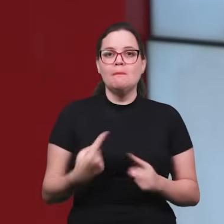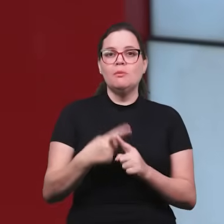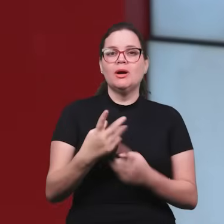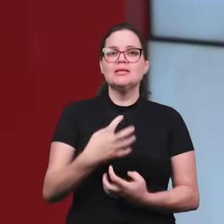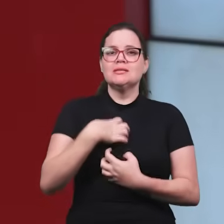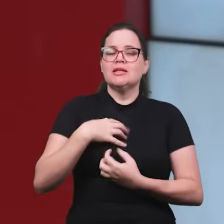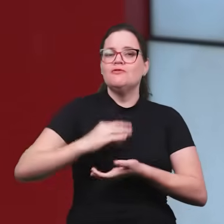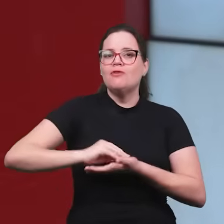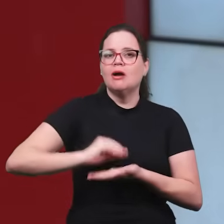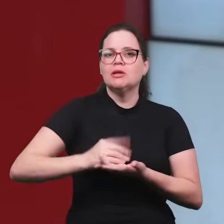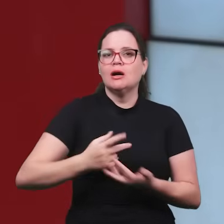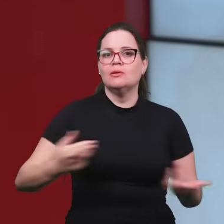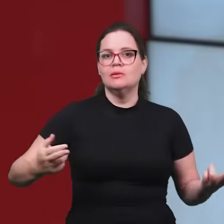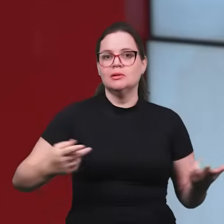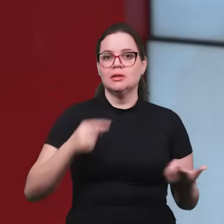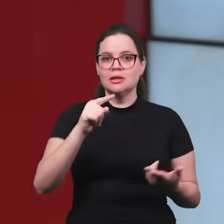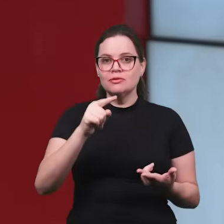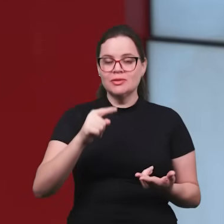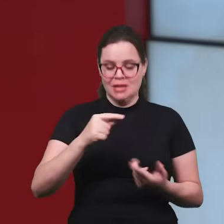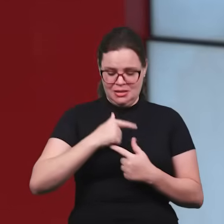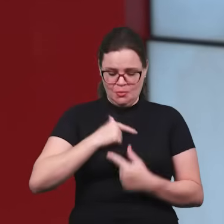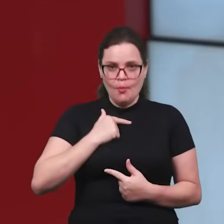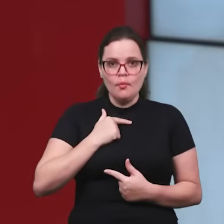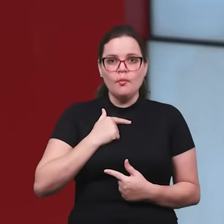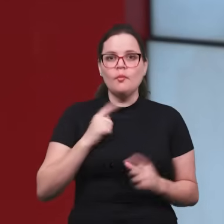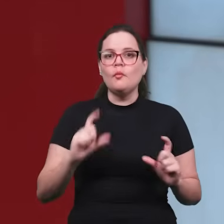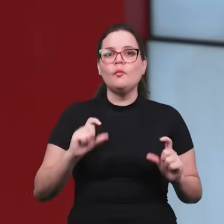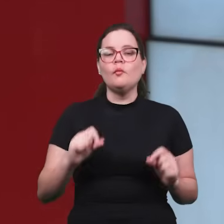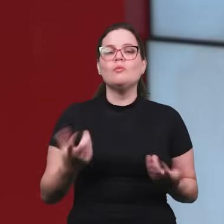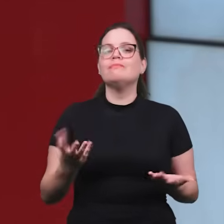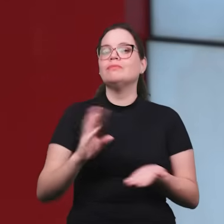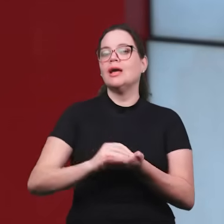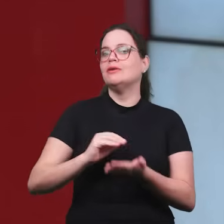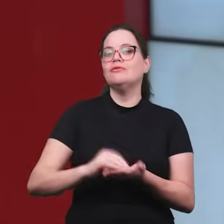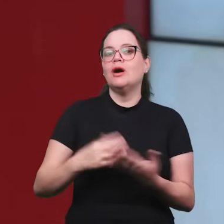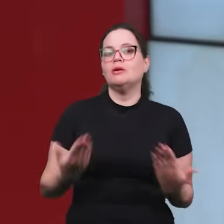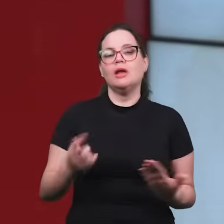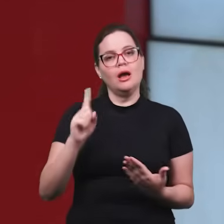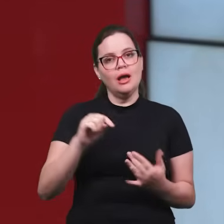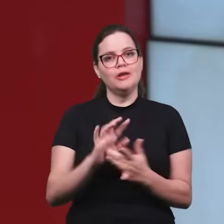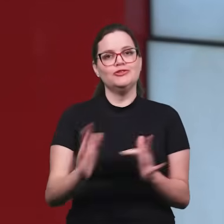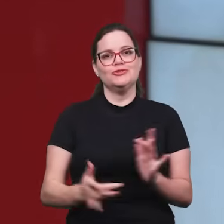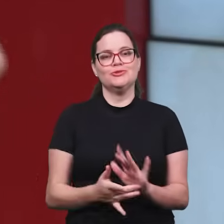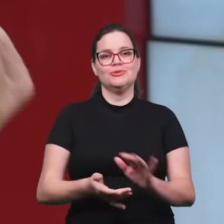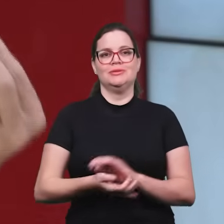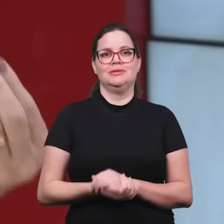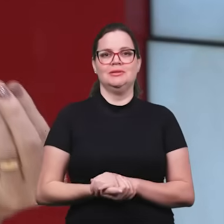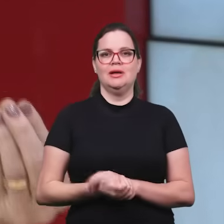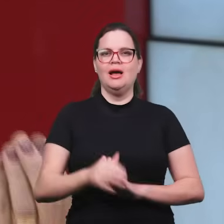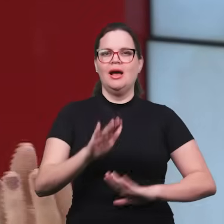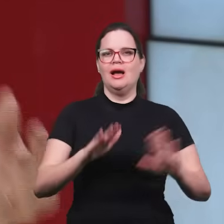que você que está em casa nos assistindo precisa entender, o que falta na sua vida é Jesus.